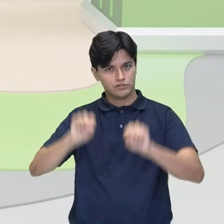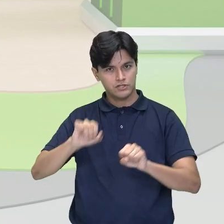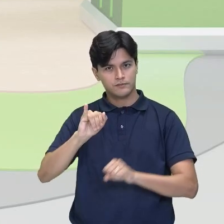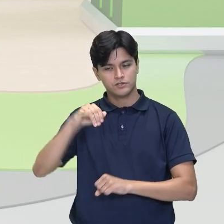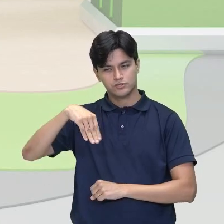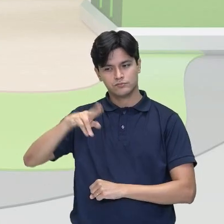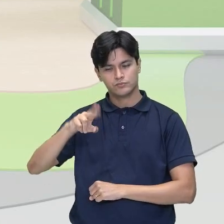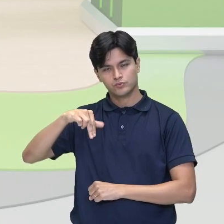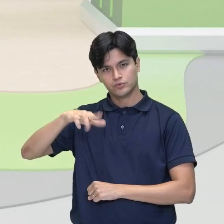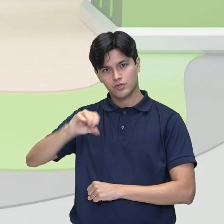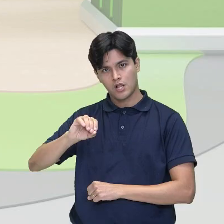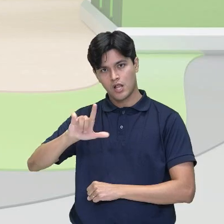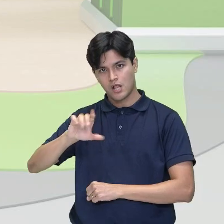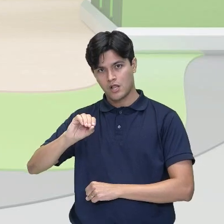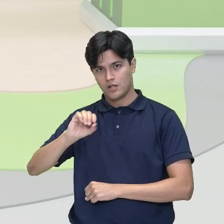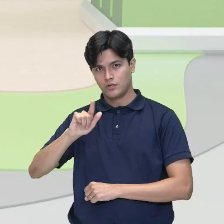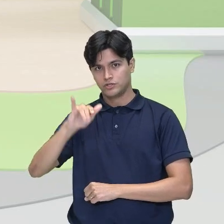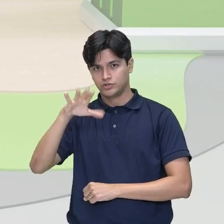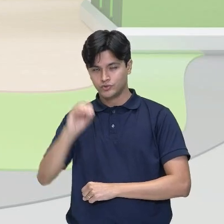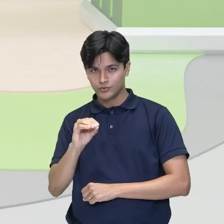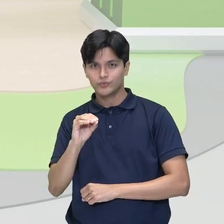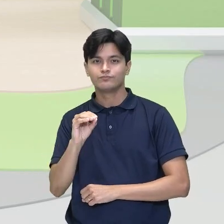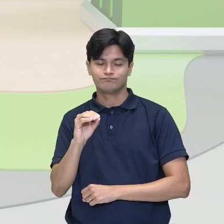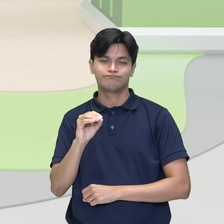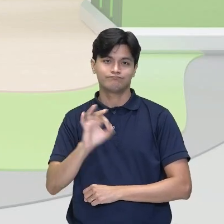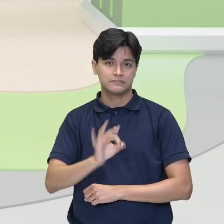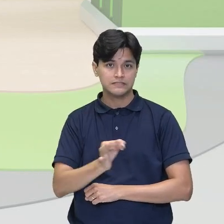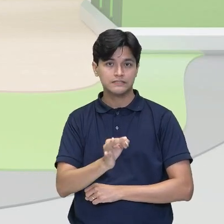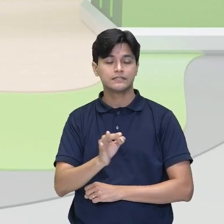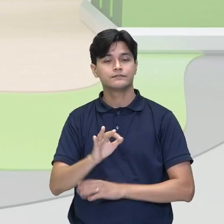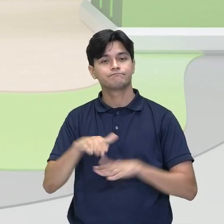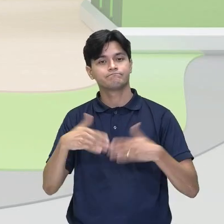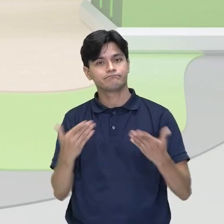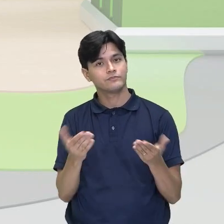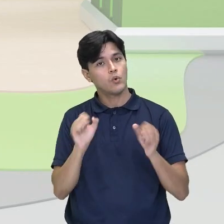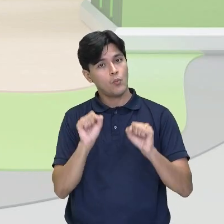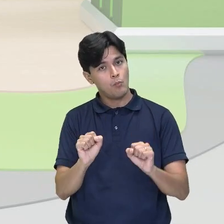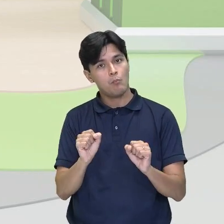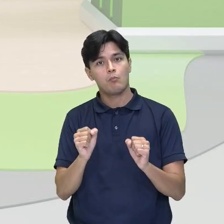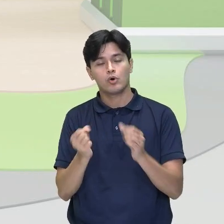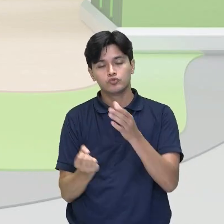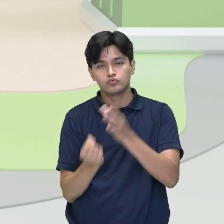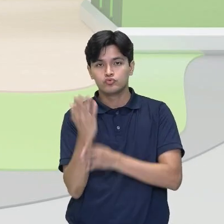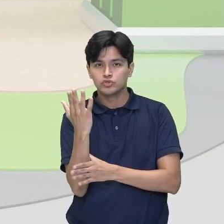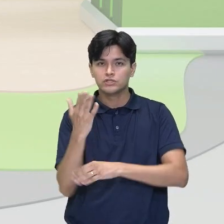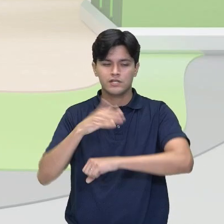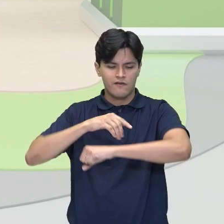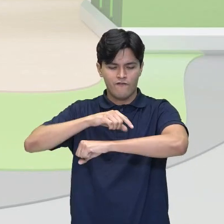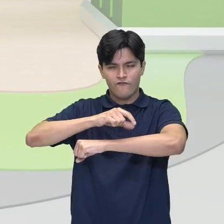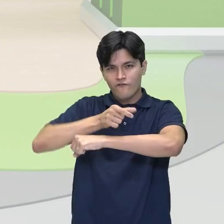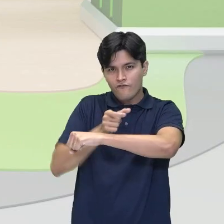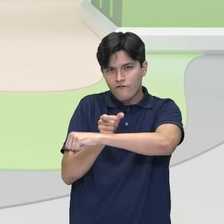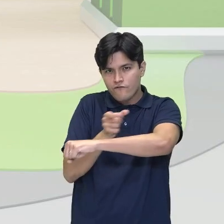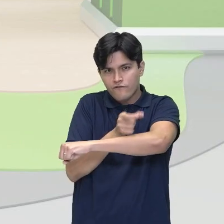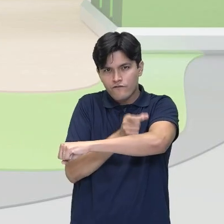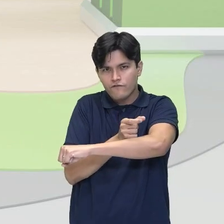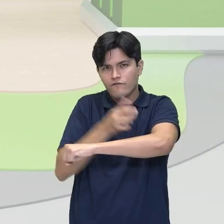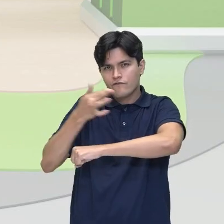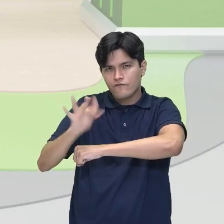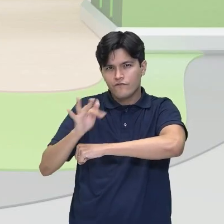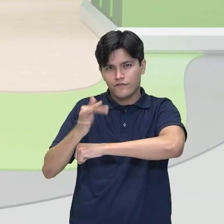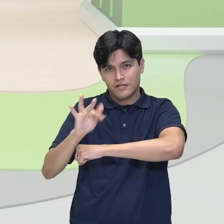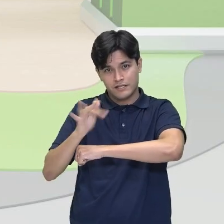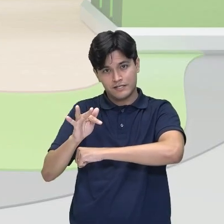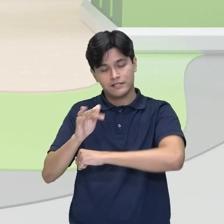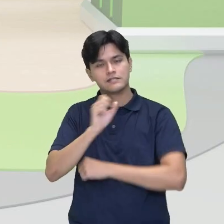ali suscetíveis. Então, que aqui nós temos lesões na pele. E se você observa qualquer tipo de